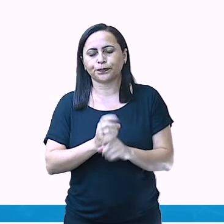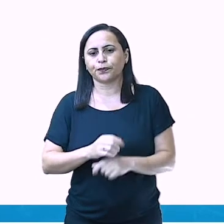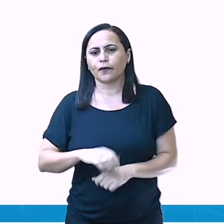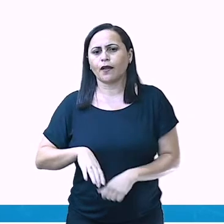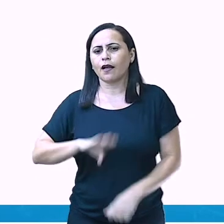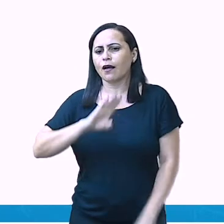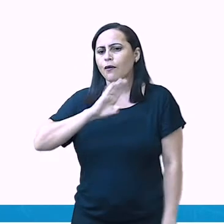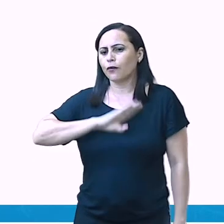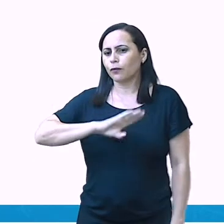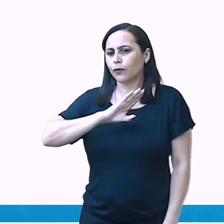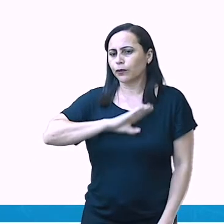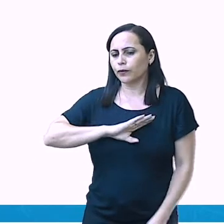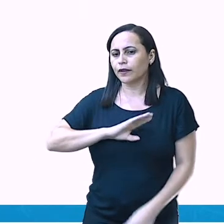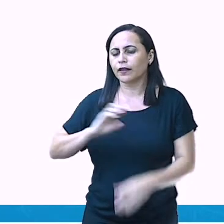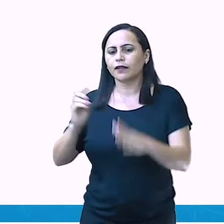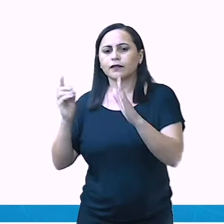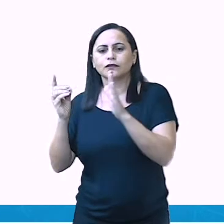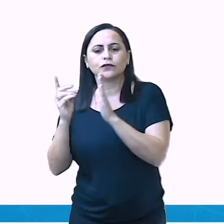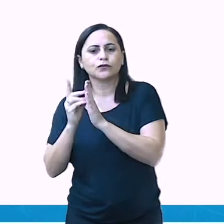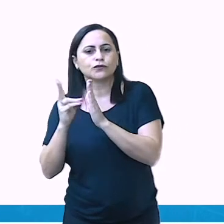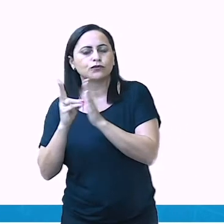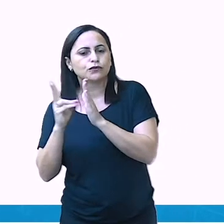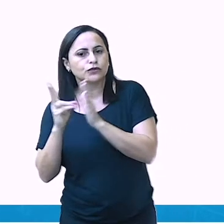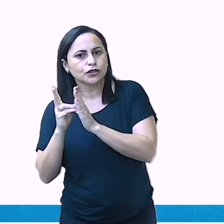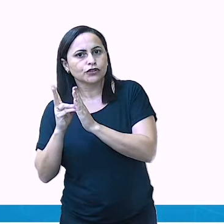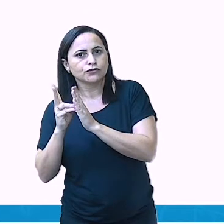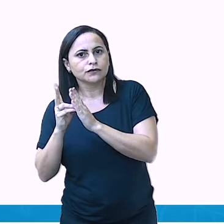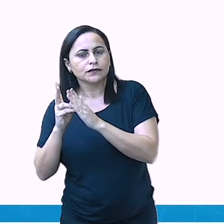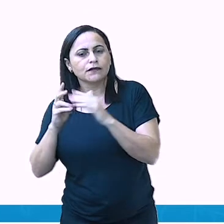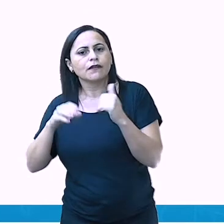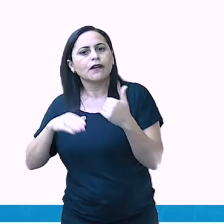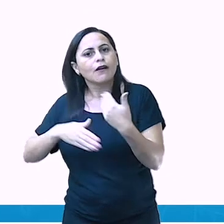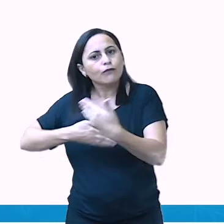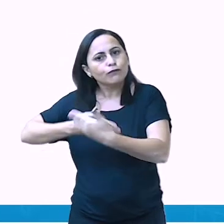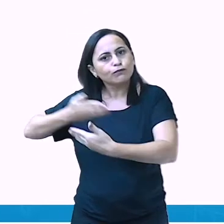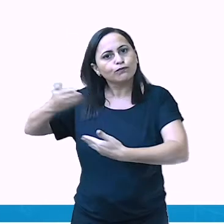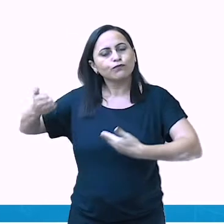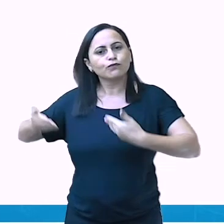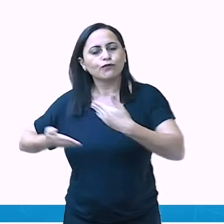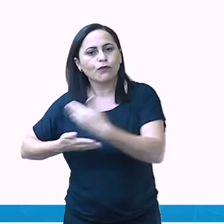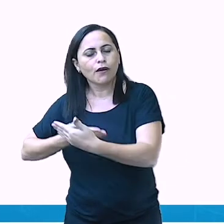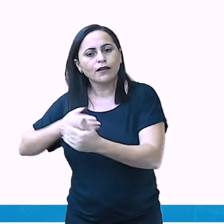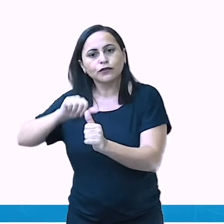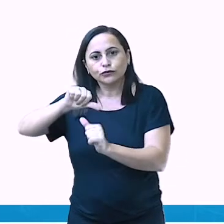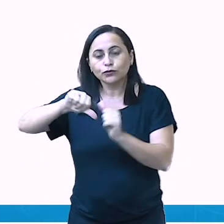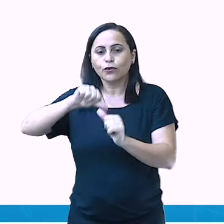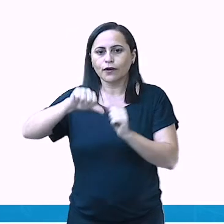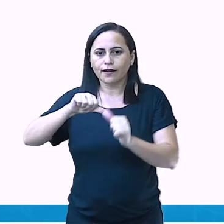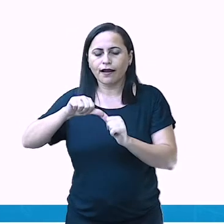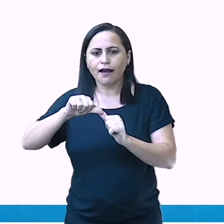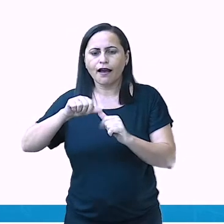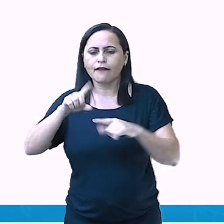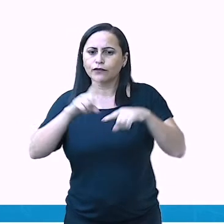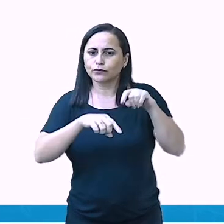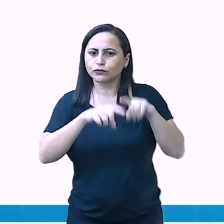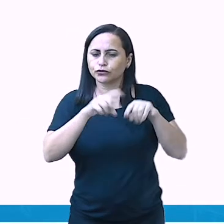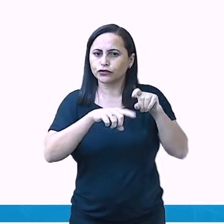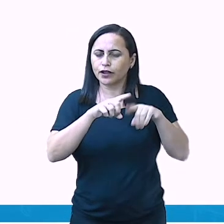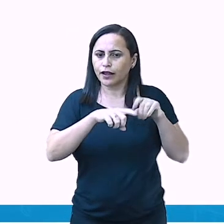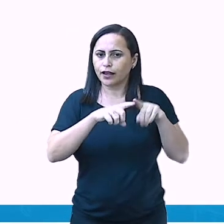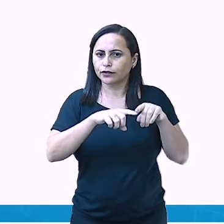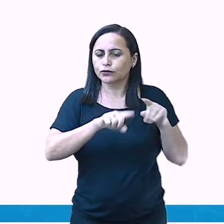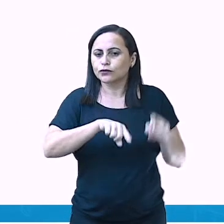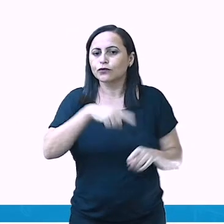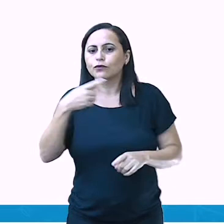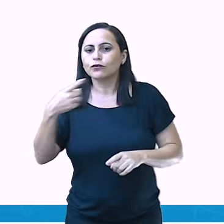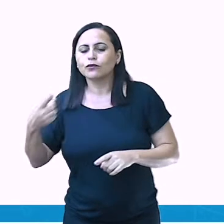portugueses, eles trocavam aqueles utensílios pessoais em troca da mão de obra, né? Nós falamos que é uma mão de obra escrava, porque os indígenas